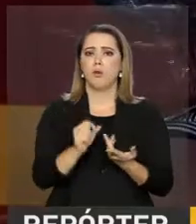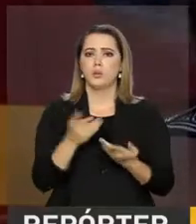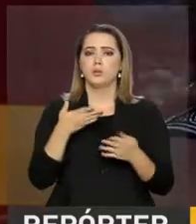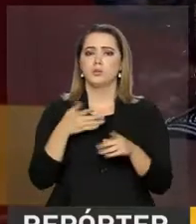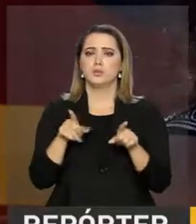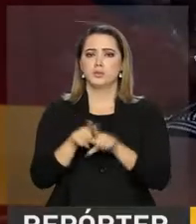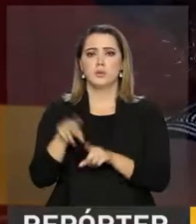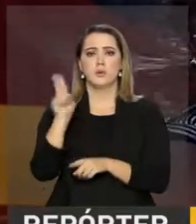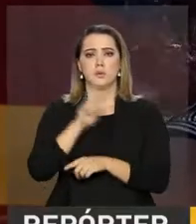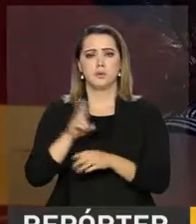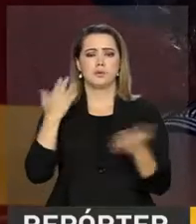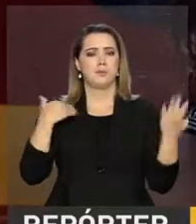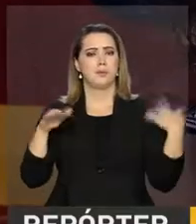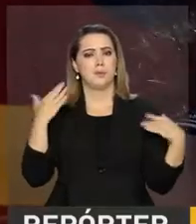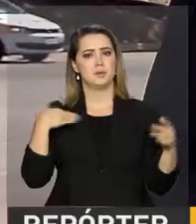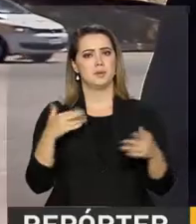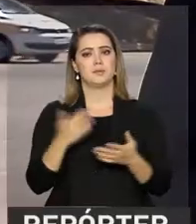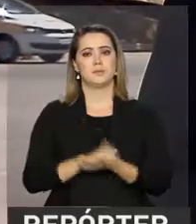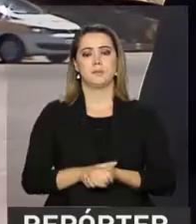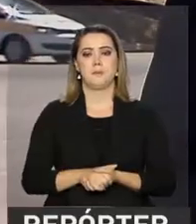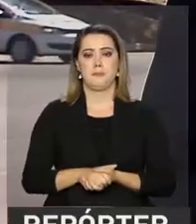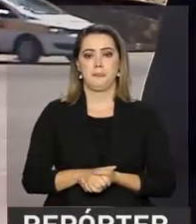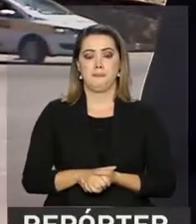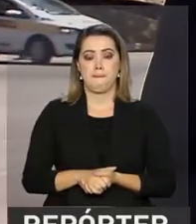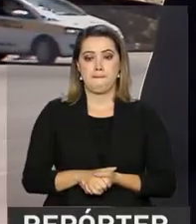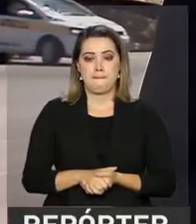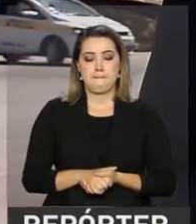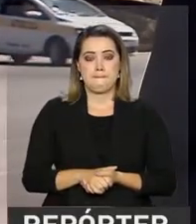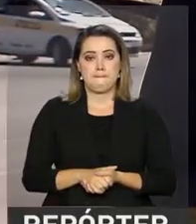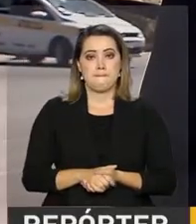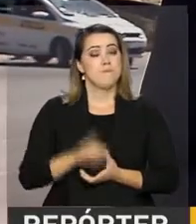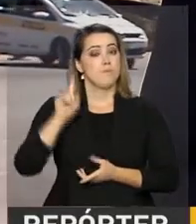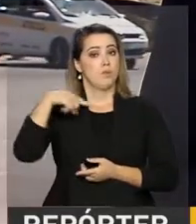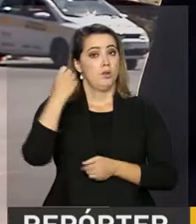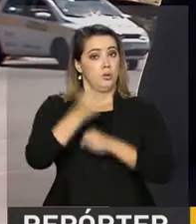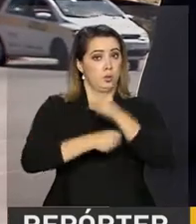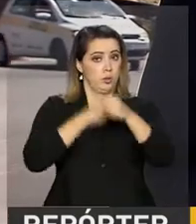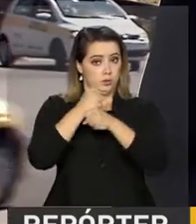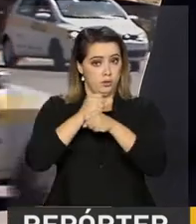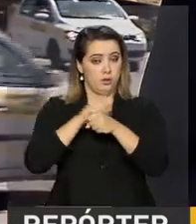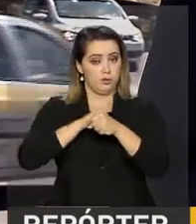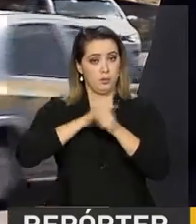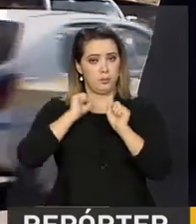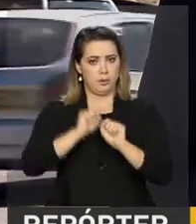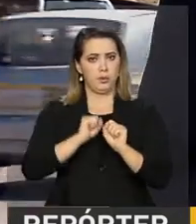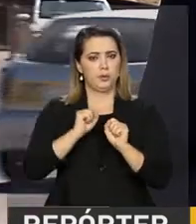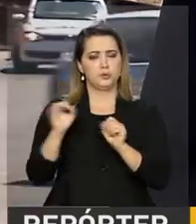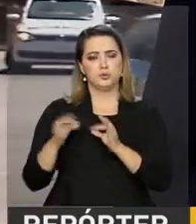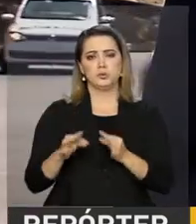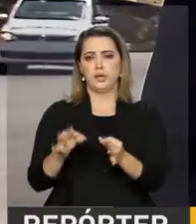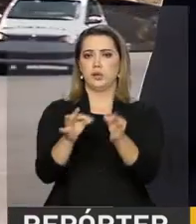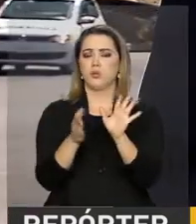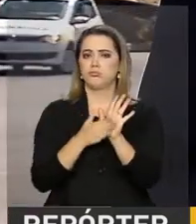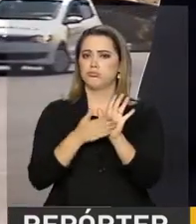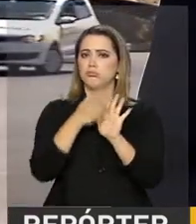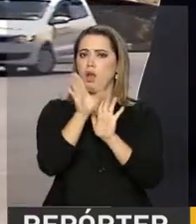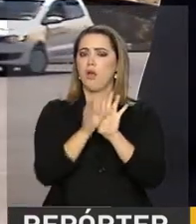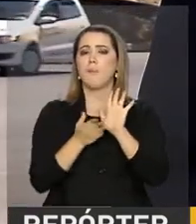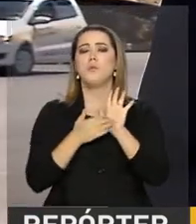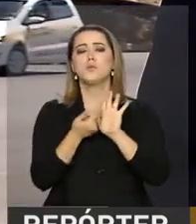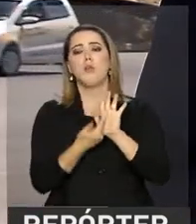pra passear para seus cães no ano que vem o motorista vai poder contar com uma tecnologia na hora de apresentar a carteira de